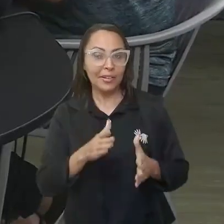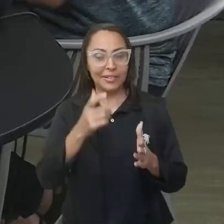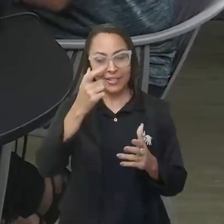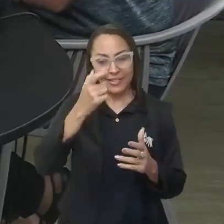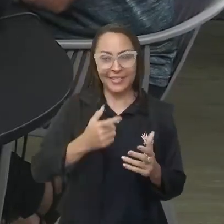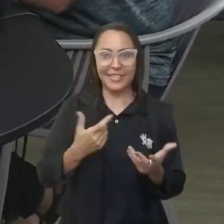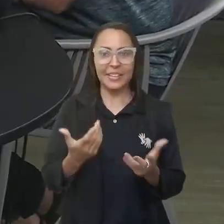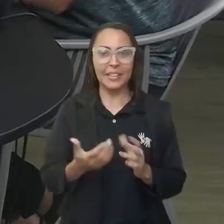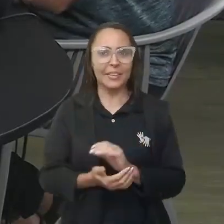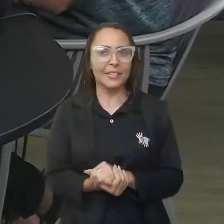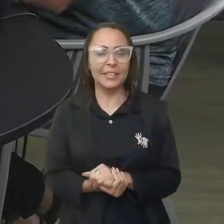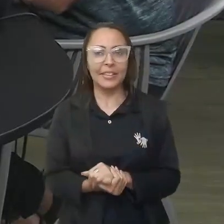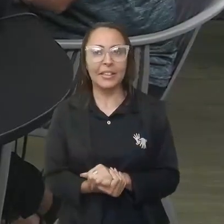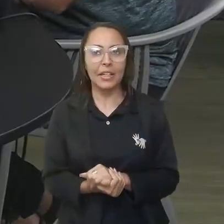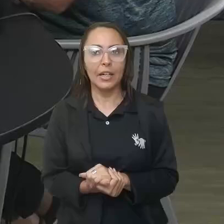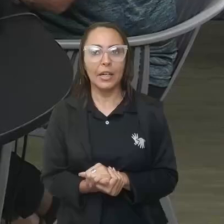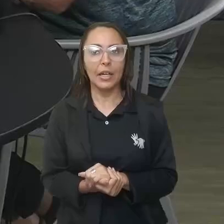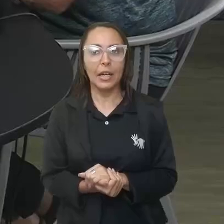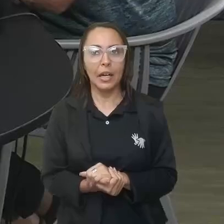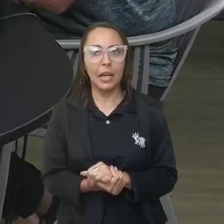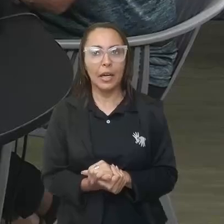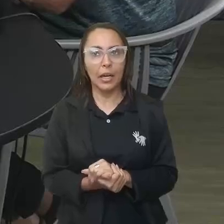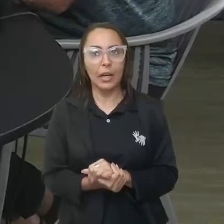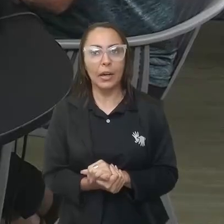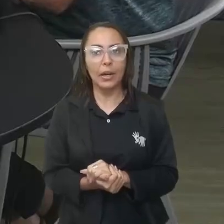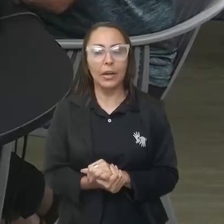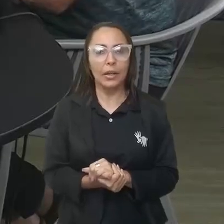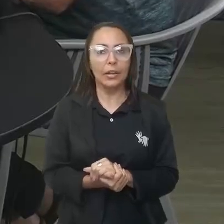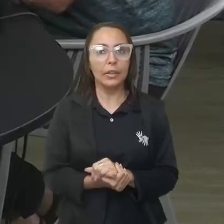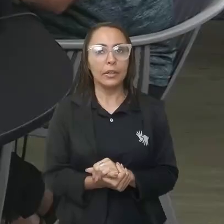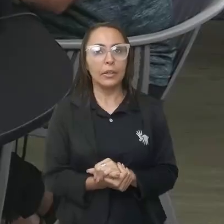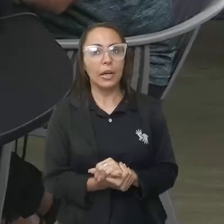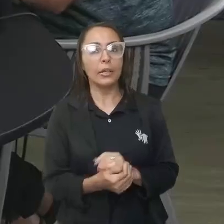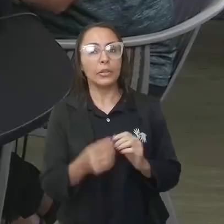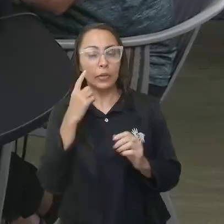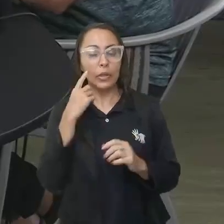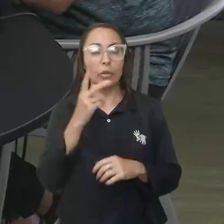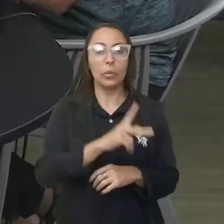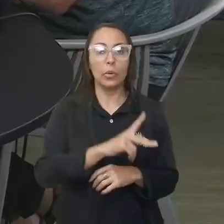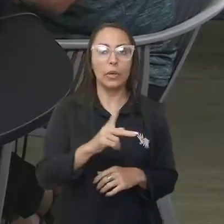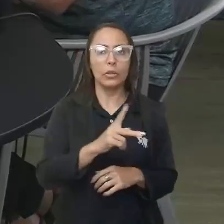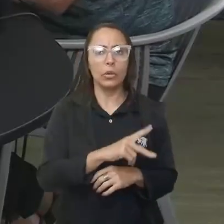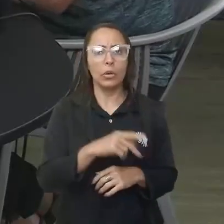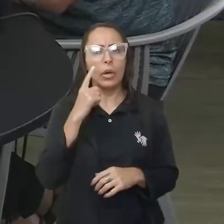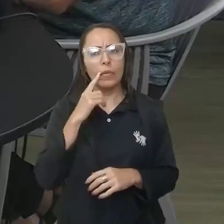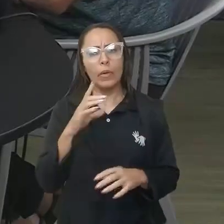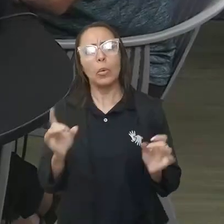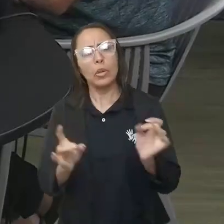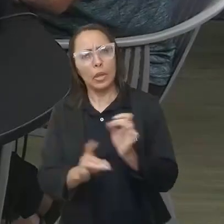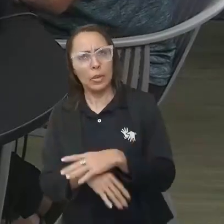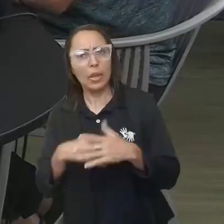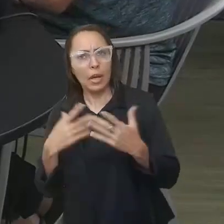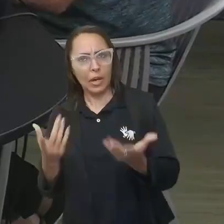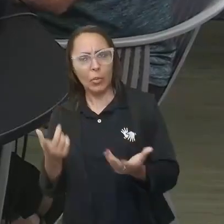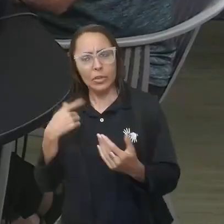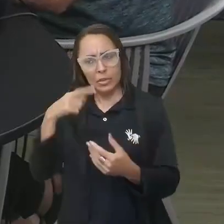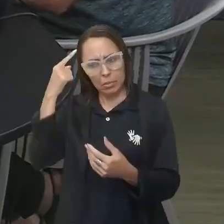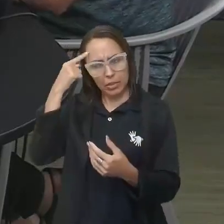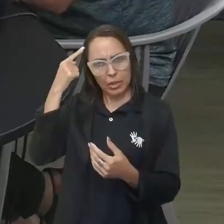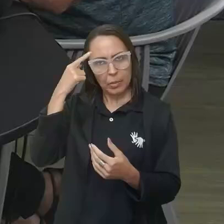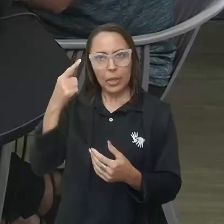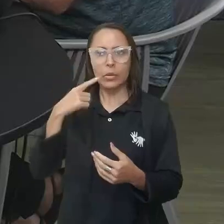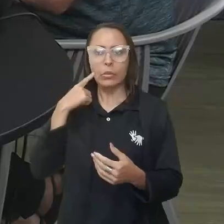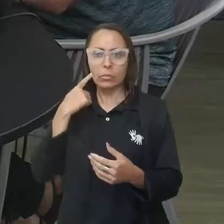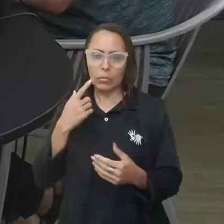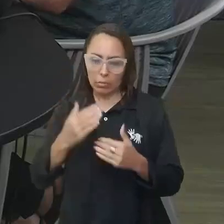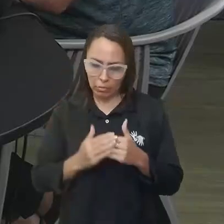Né? A gente tem que... A gente muda, né? É isso que eu falo aqui para os professores e para as professoras. Gente, vamos acabar com essa síndrome de Gabriela aqui, vamos começar a produzir,